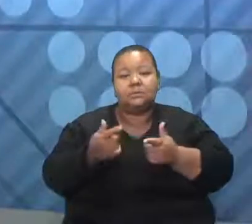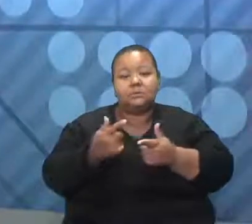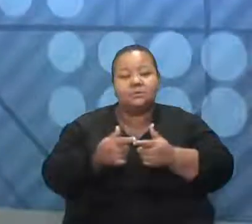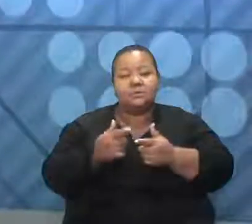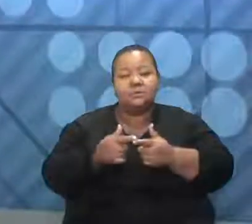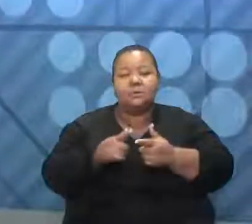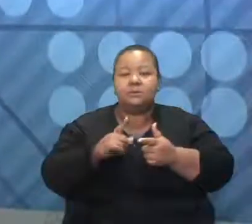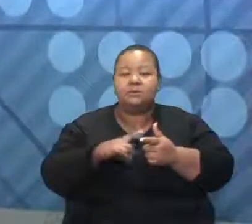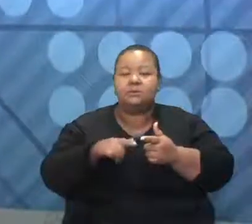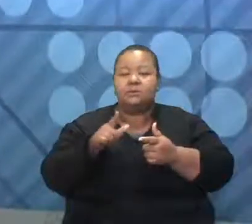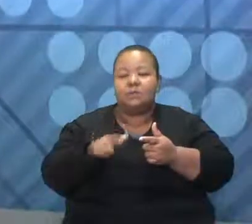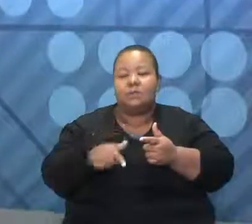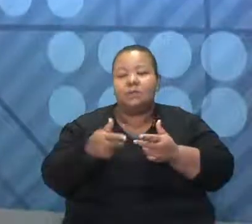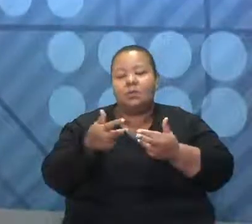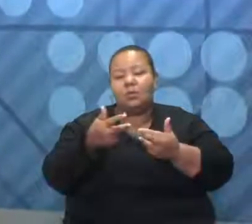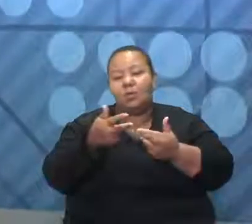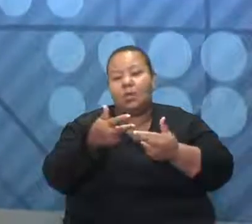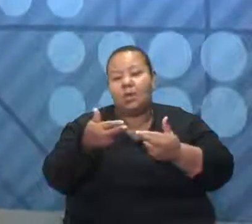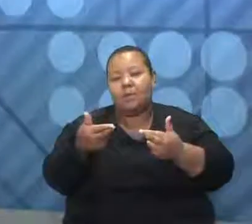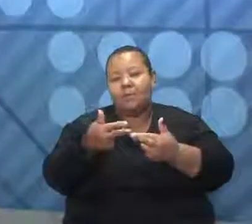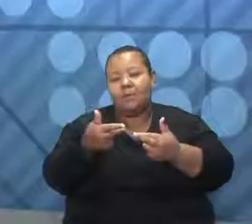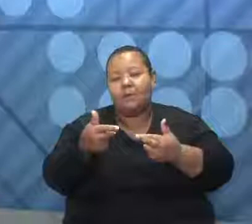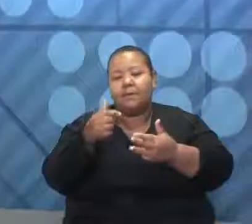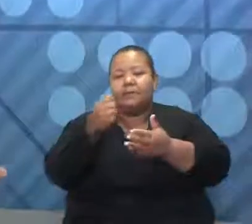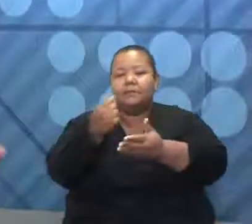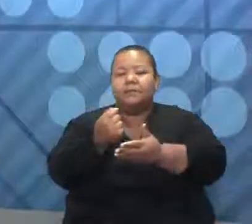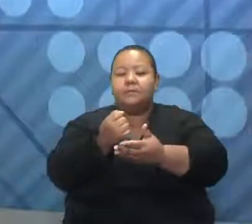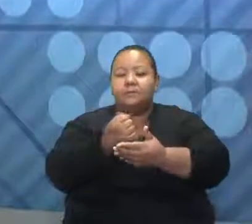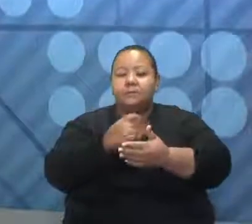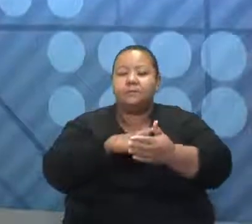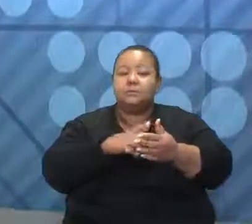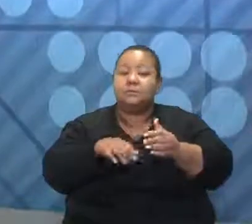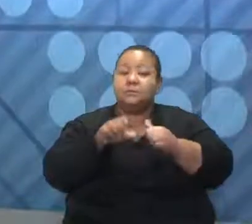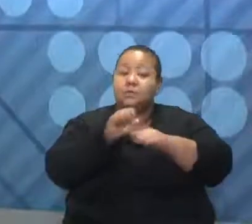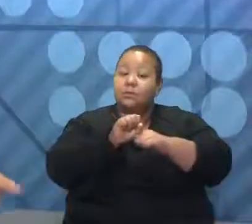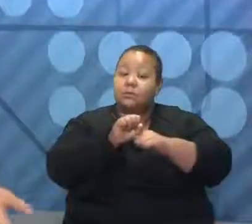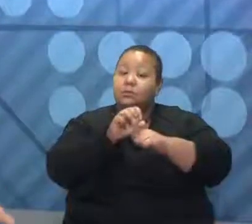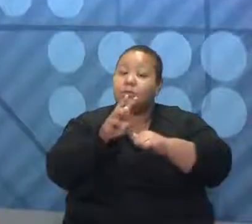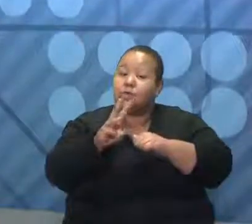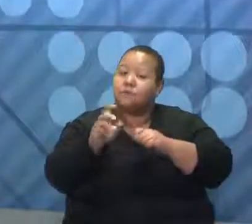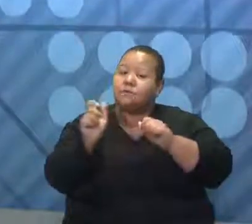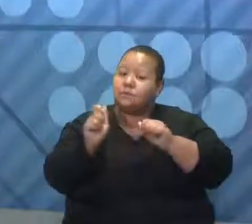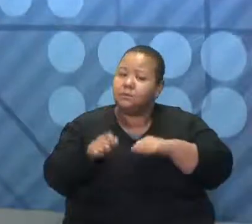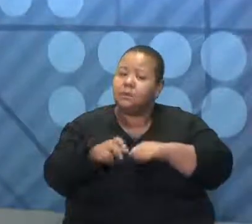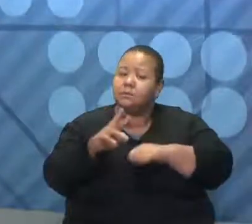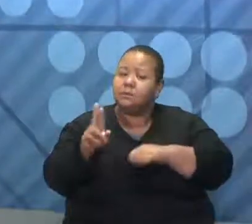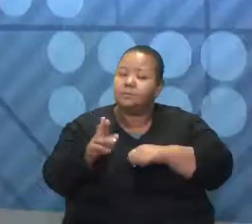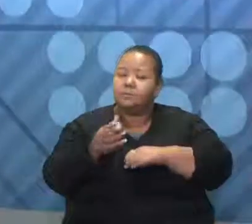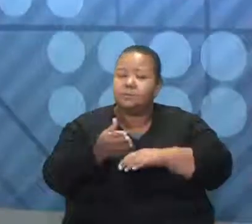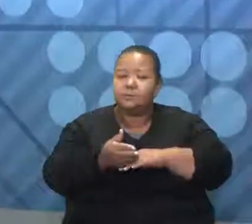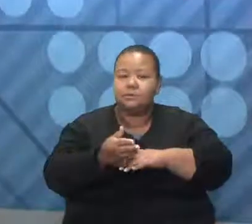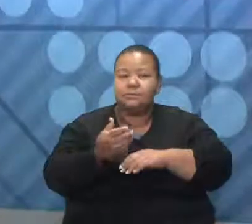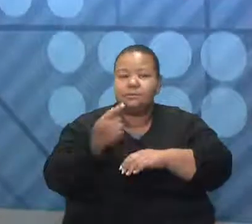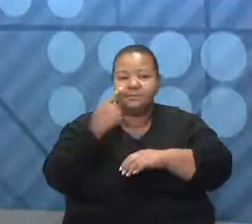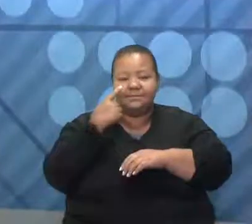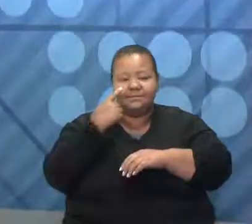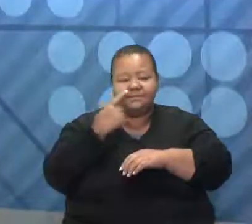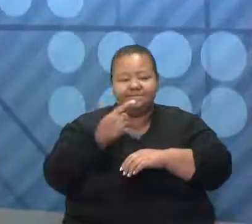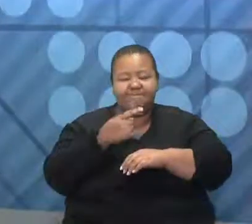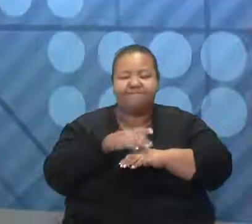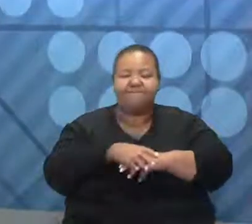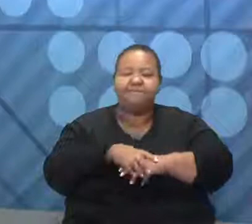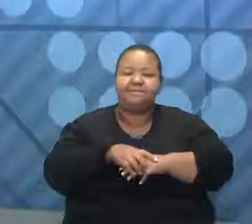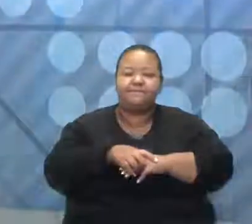por que se eu tenho uma ferramenta que vai me auxiliar? Se tem um software, se tem uma ferramenta, por que não utilizar? É isso que nós vamos